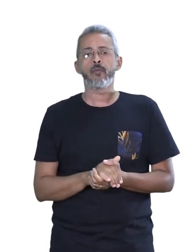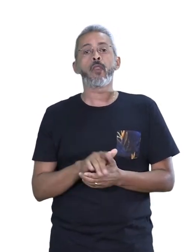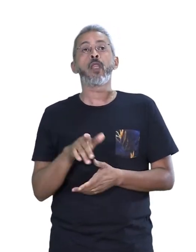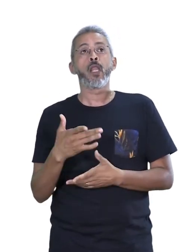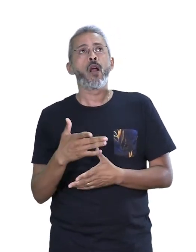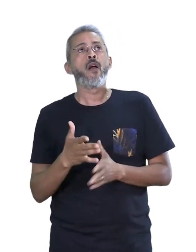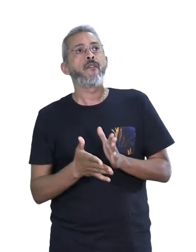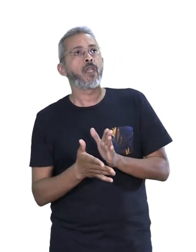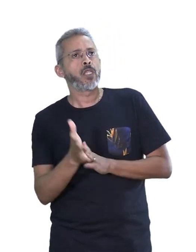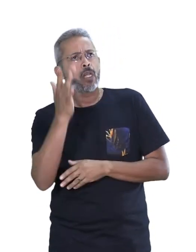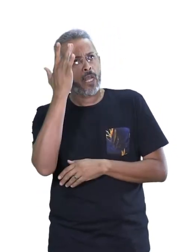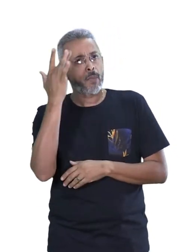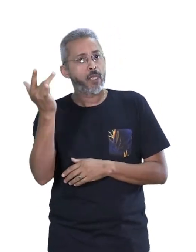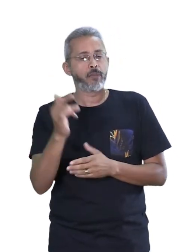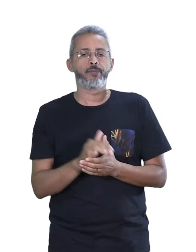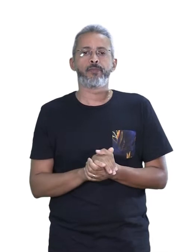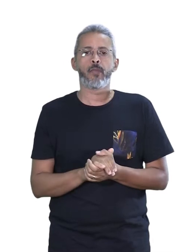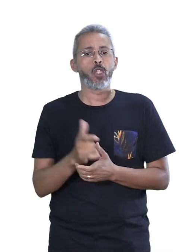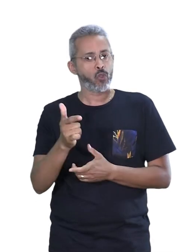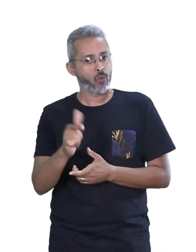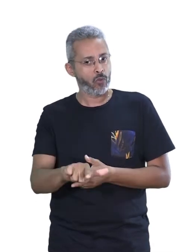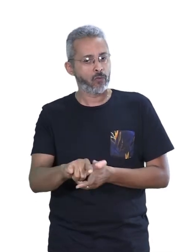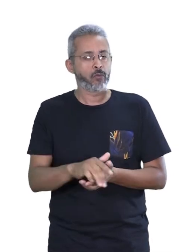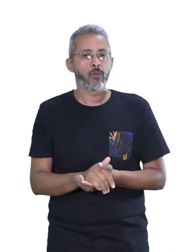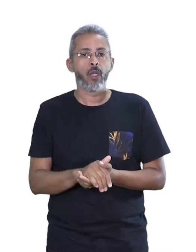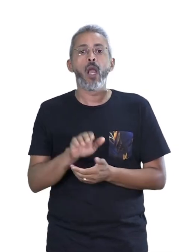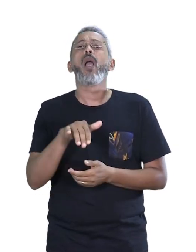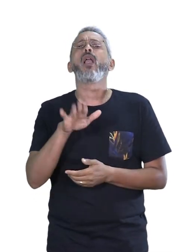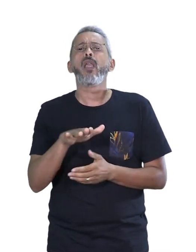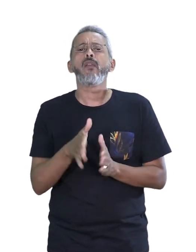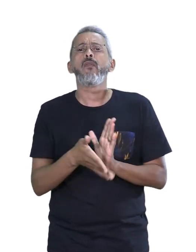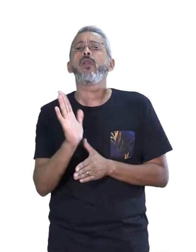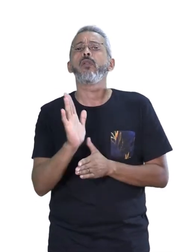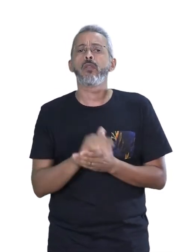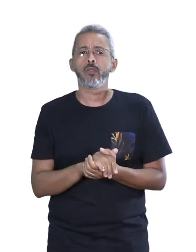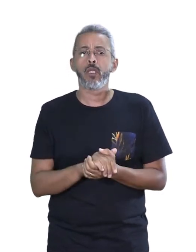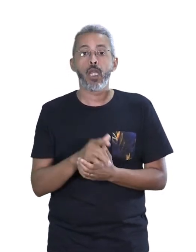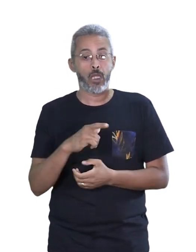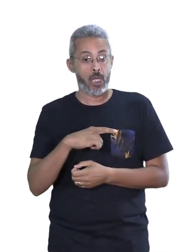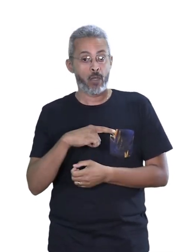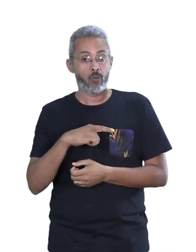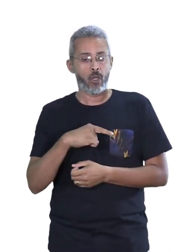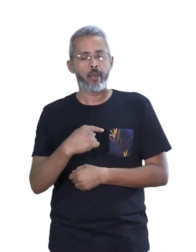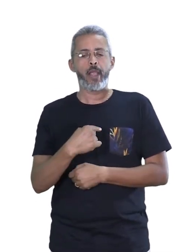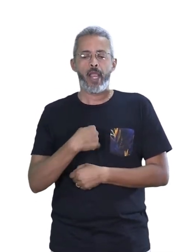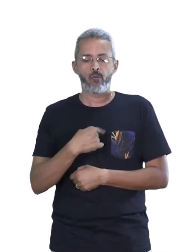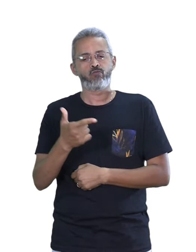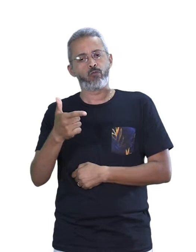Continuemos. Em viajarei amanhã. De novo, quem viajarei?